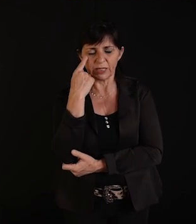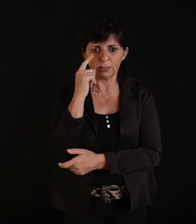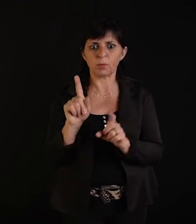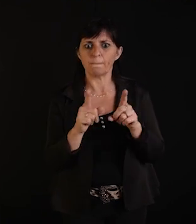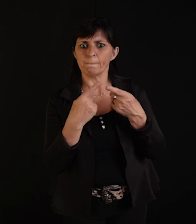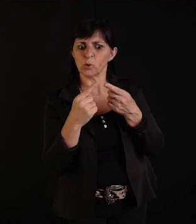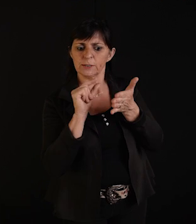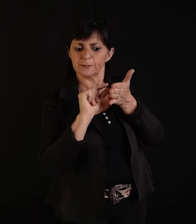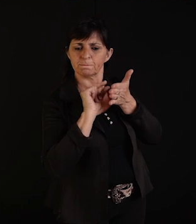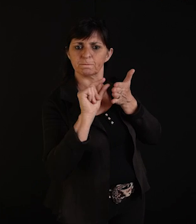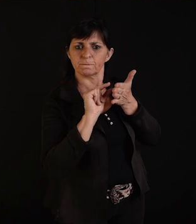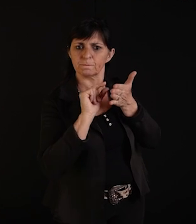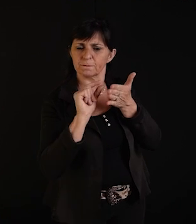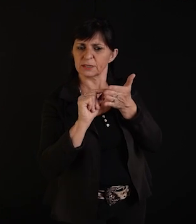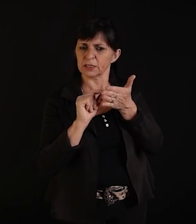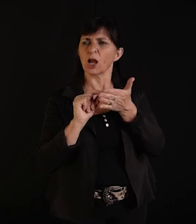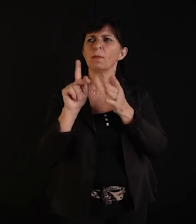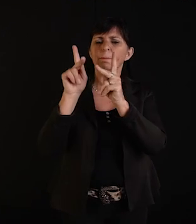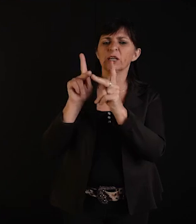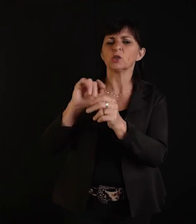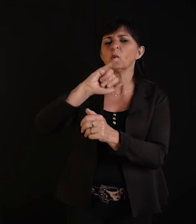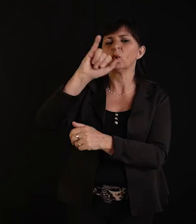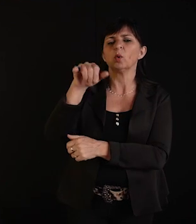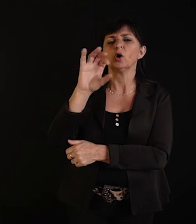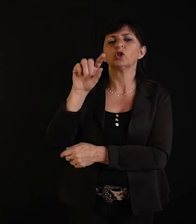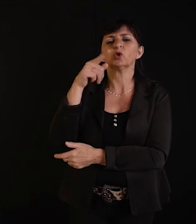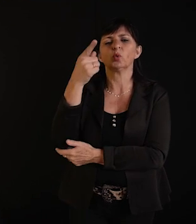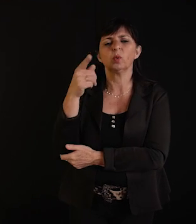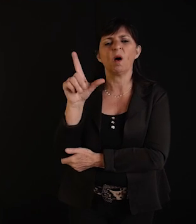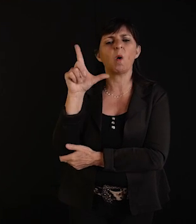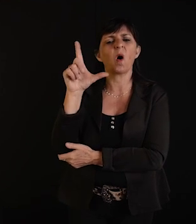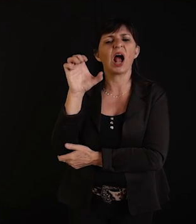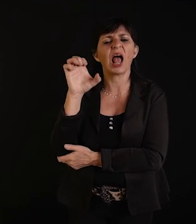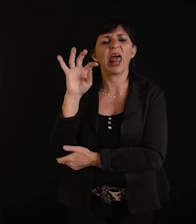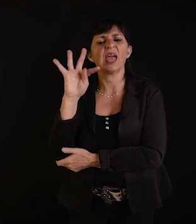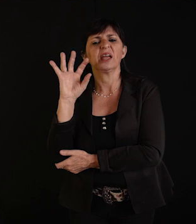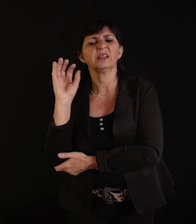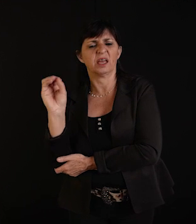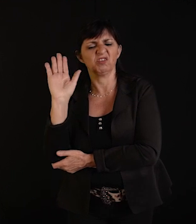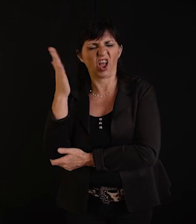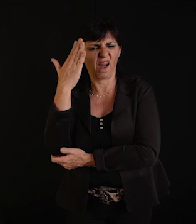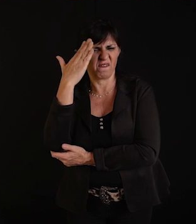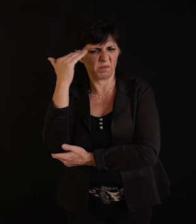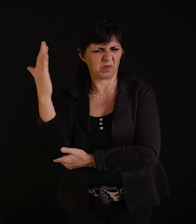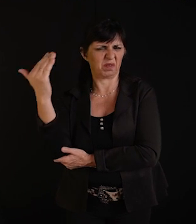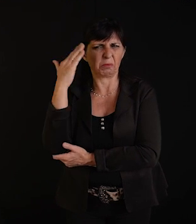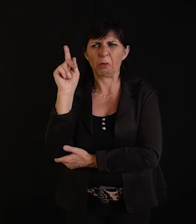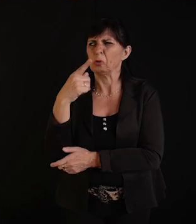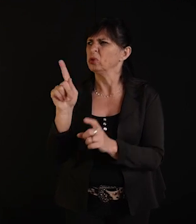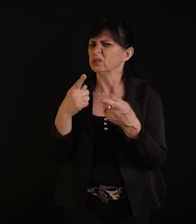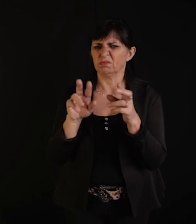chamado João Pantaleão Gonçalves Leite, um cara renomado que tem tantos sucessos, Gineteando Temporal, por exemplo, é